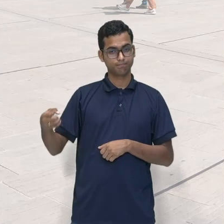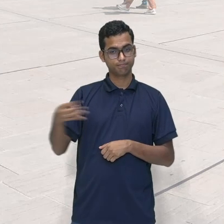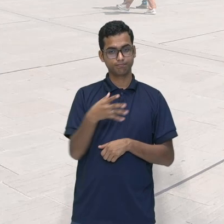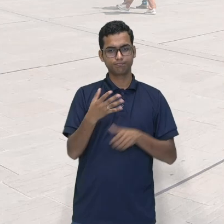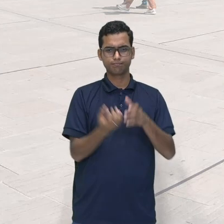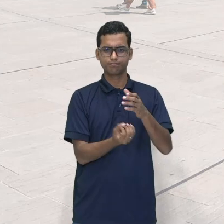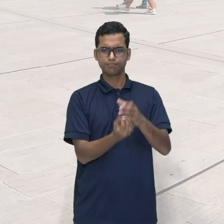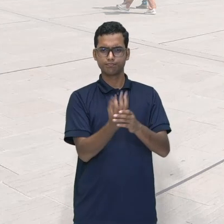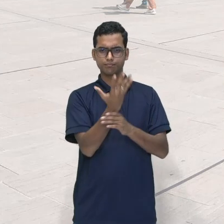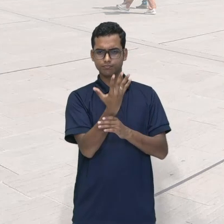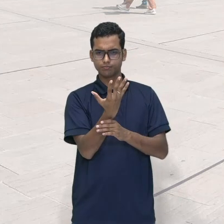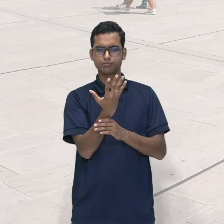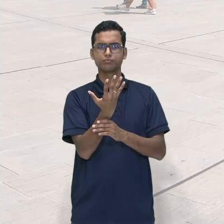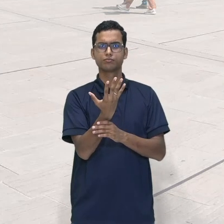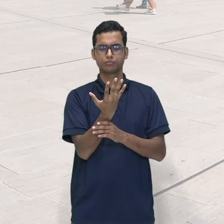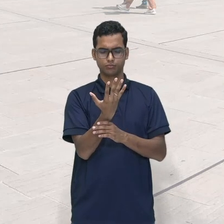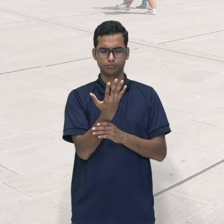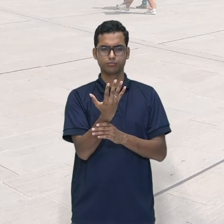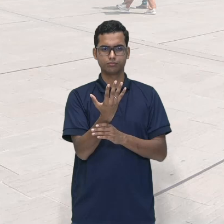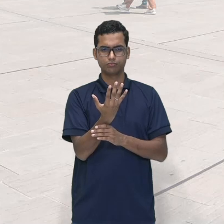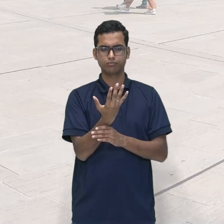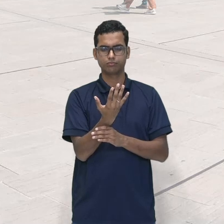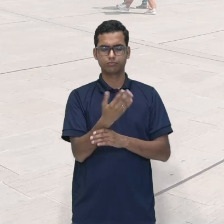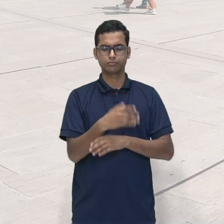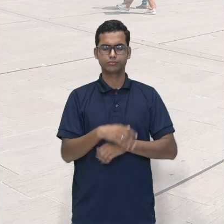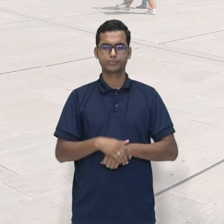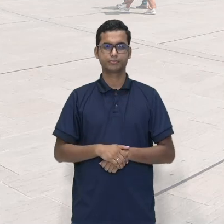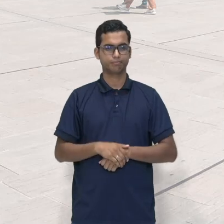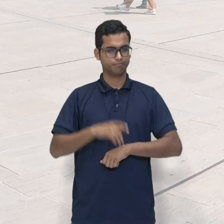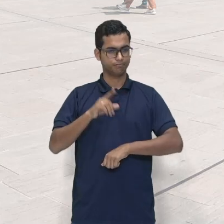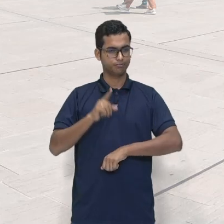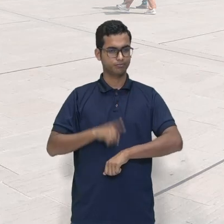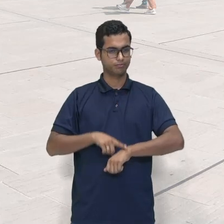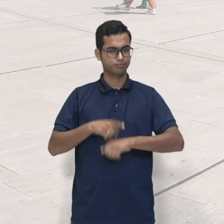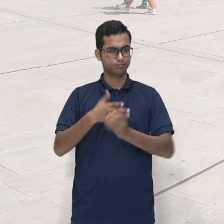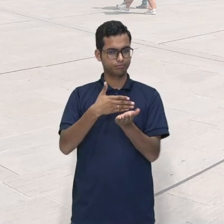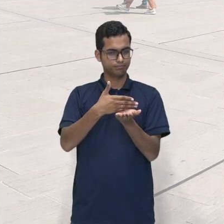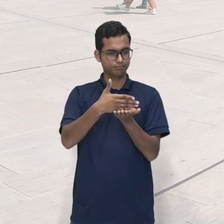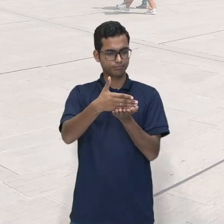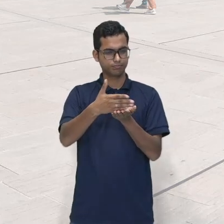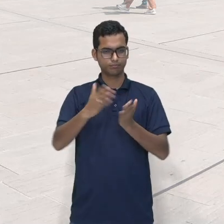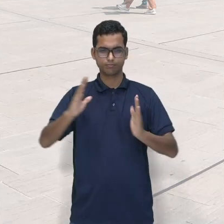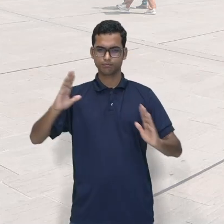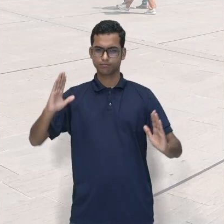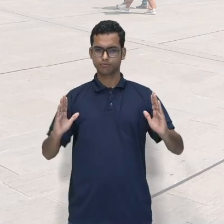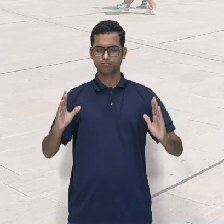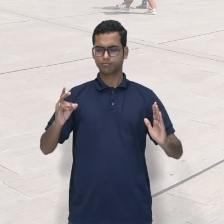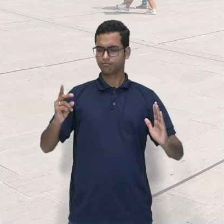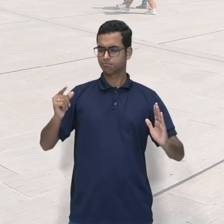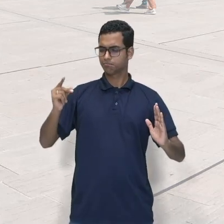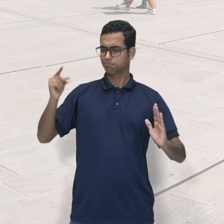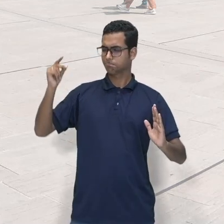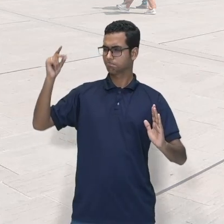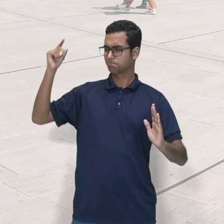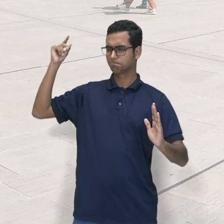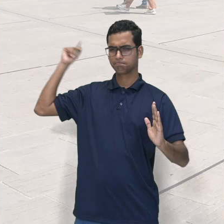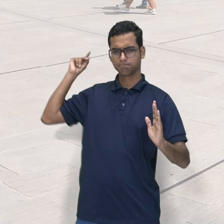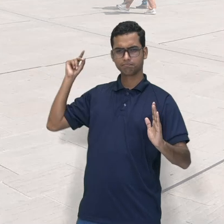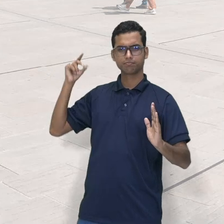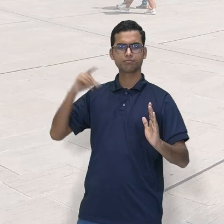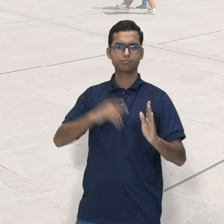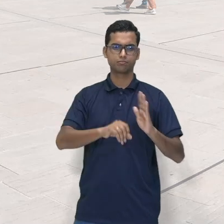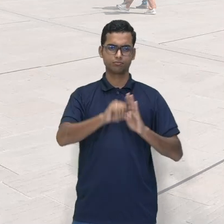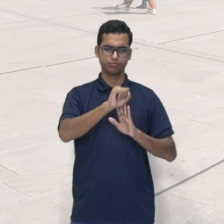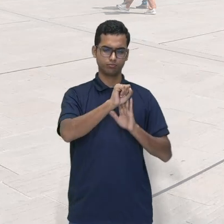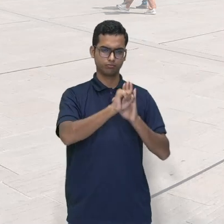de renascer. Então, o momento em que ele vai ser introduzido, o momento em que ele vai ser criado, vai ser justamente no final da